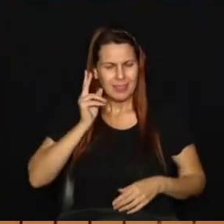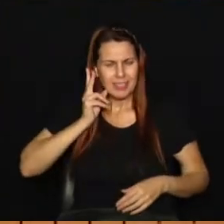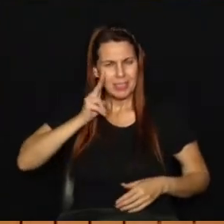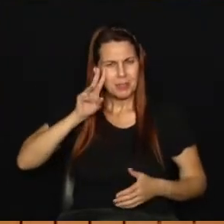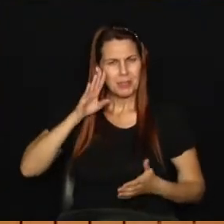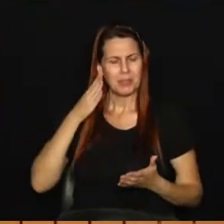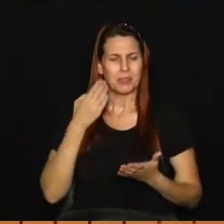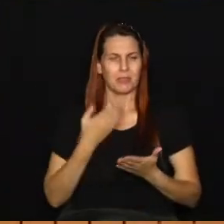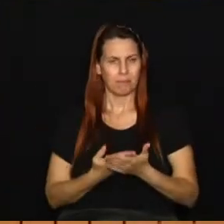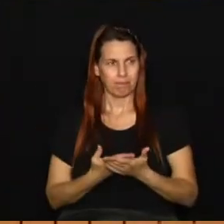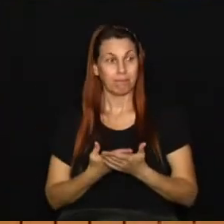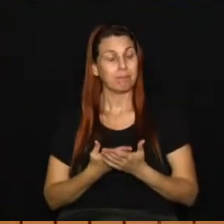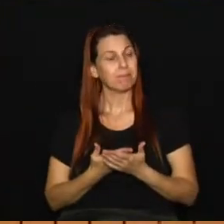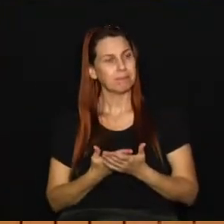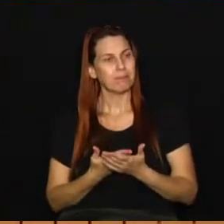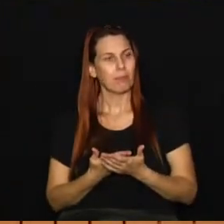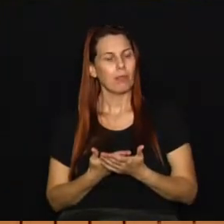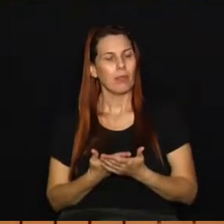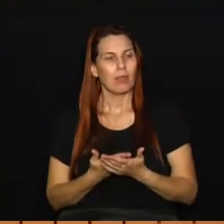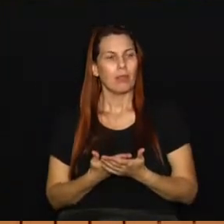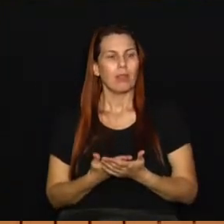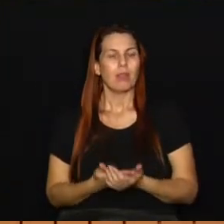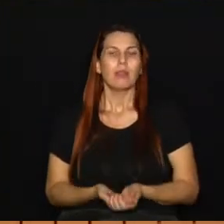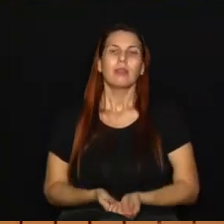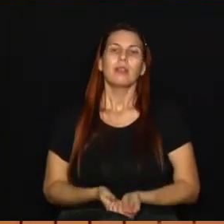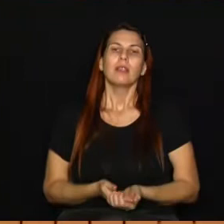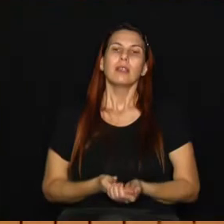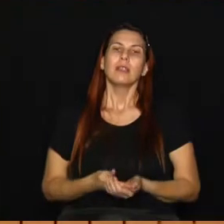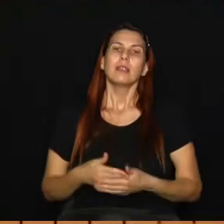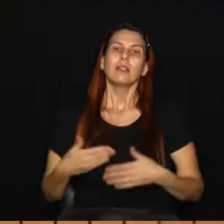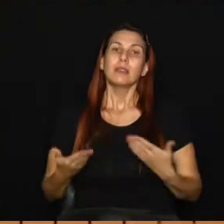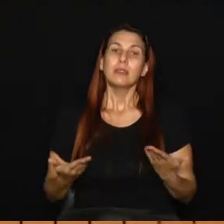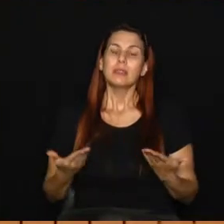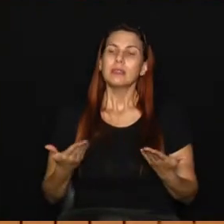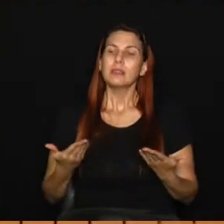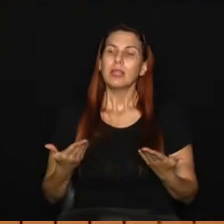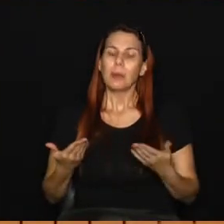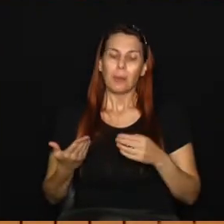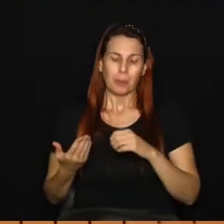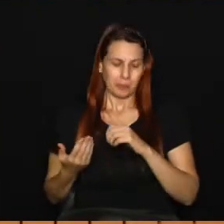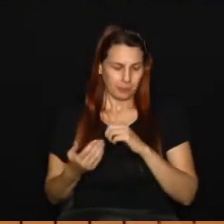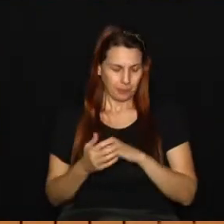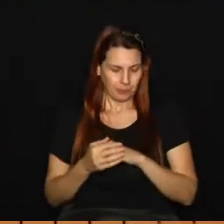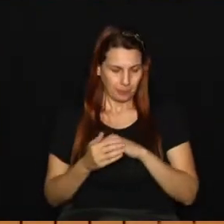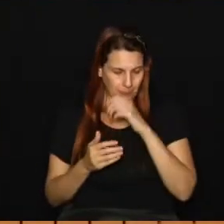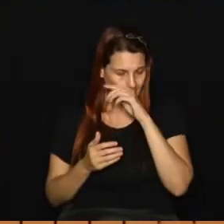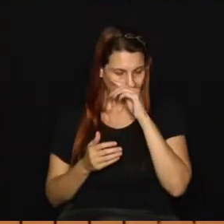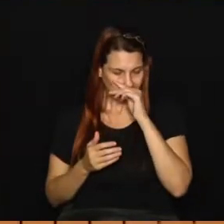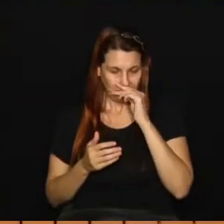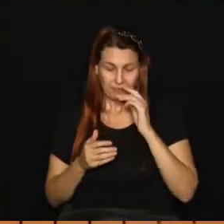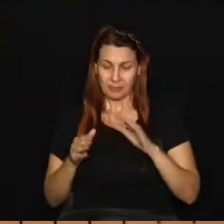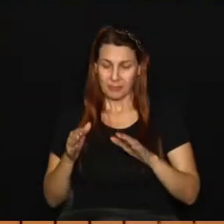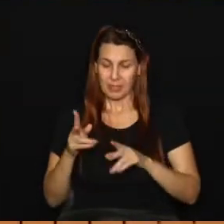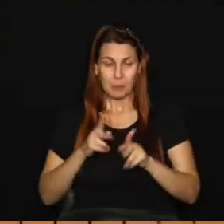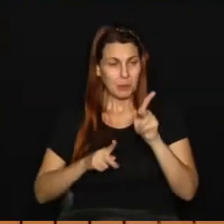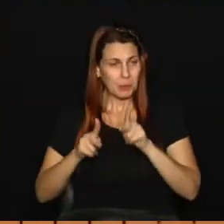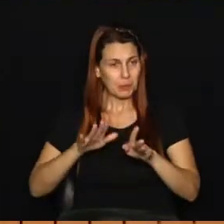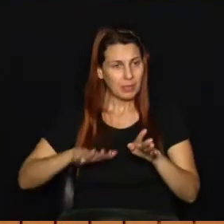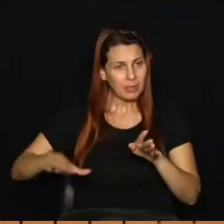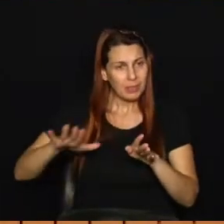acreditando. Então, aquele momento, né? Pessoas humildes,